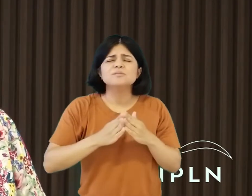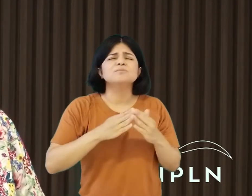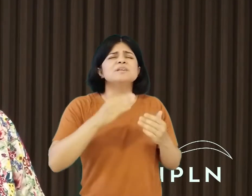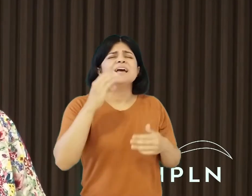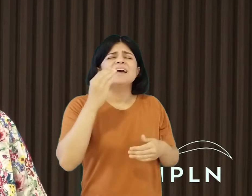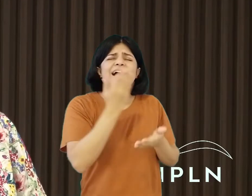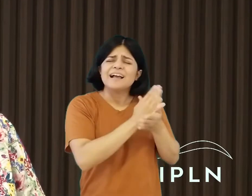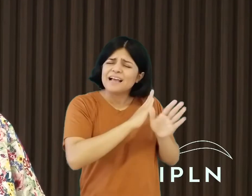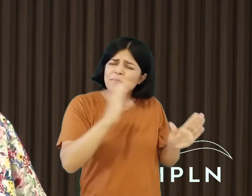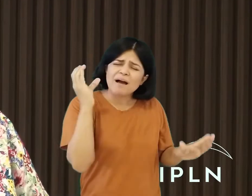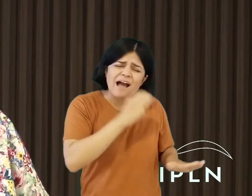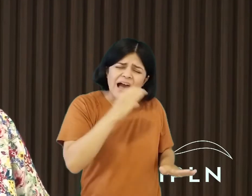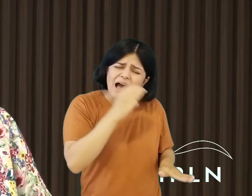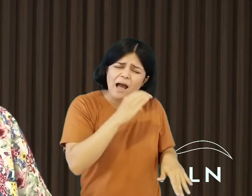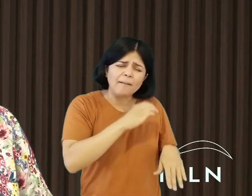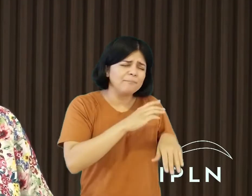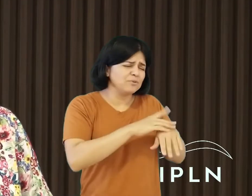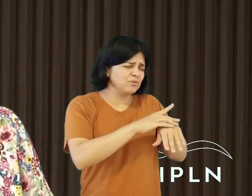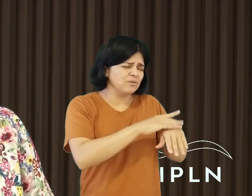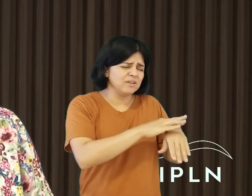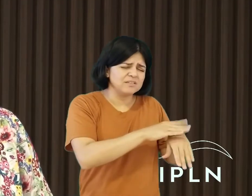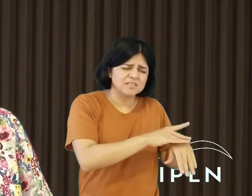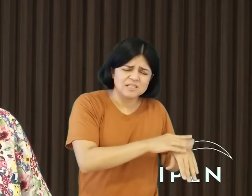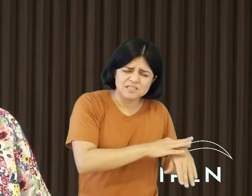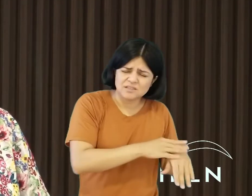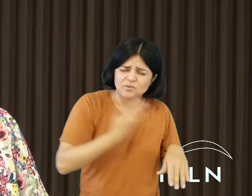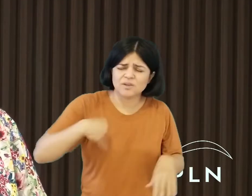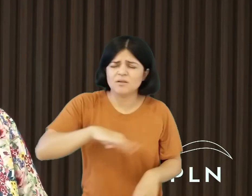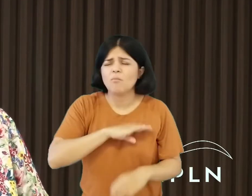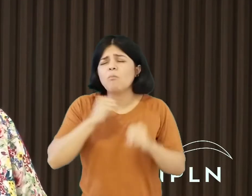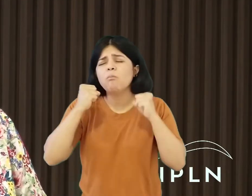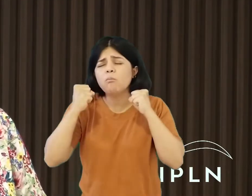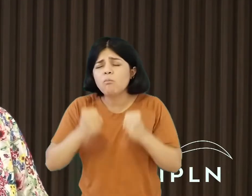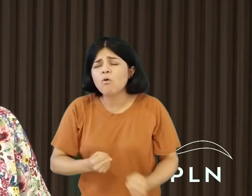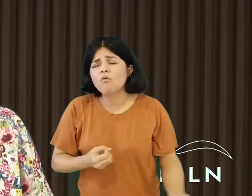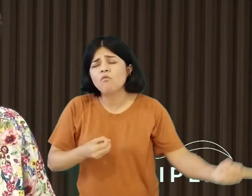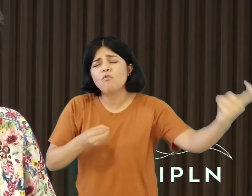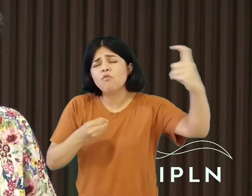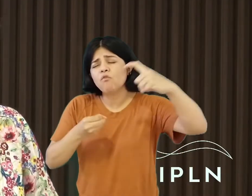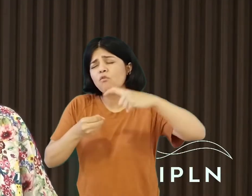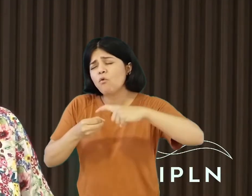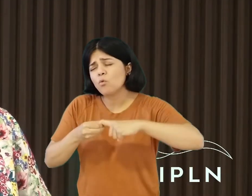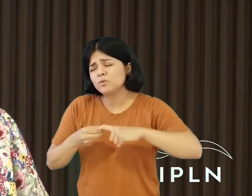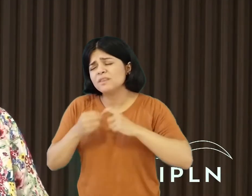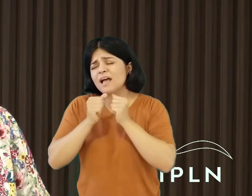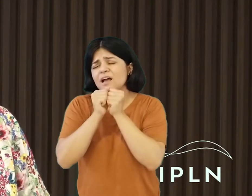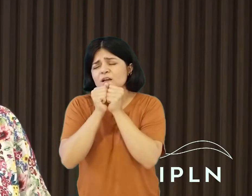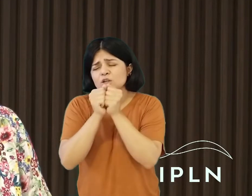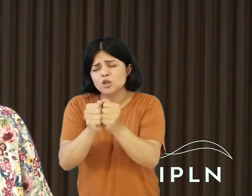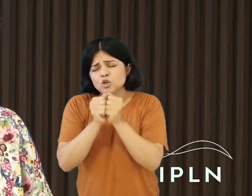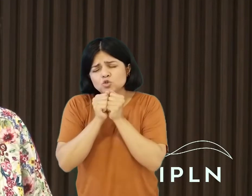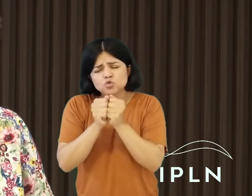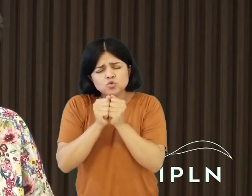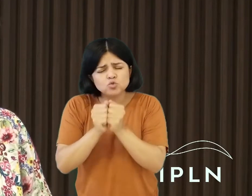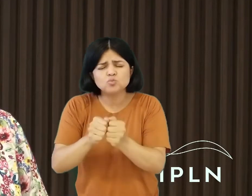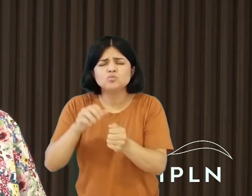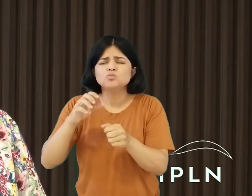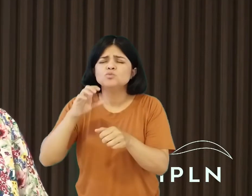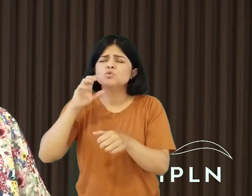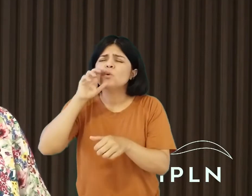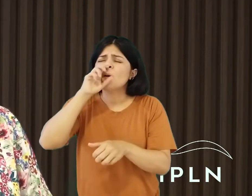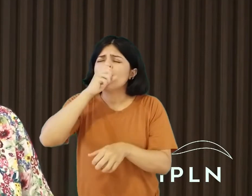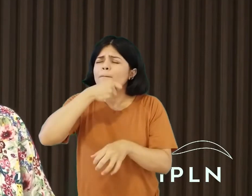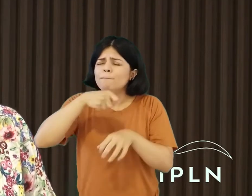de isolamento, para que nós possamos, Senhor, voltar a celebrar, a partir o pão